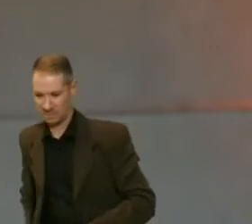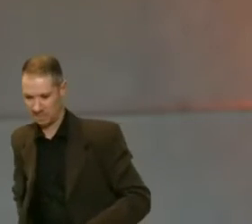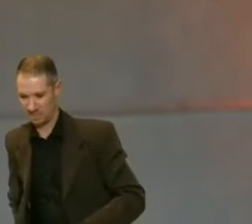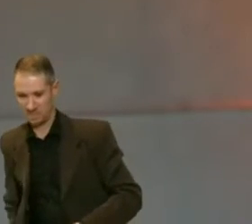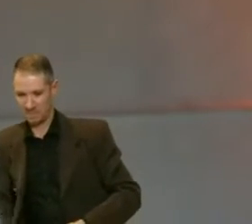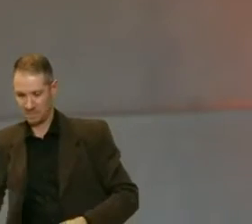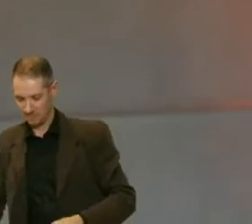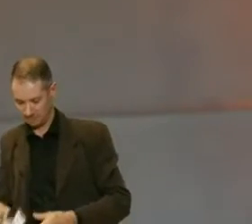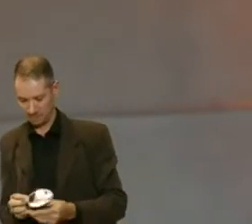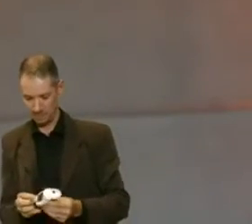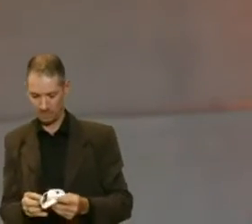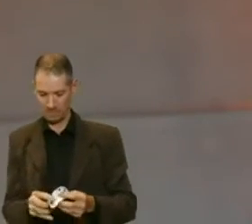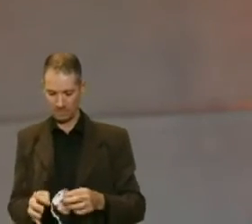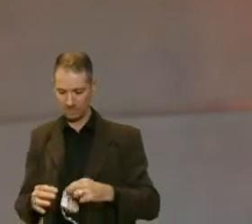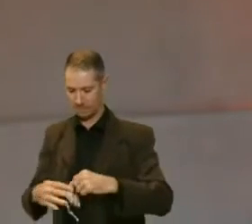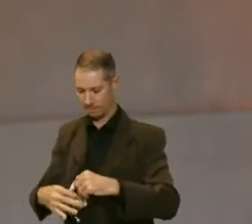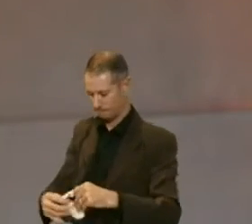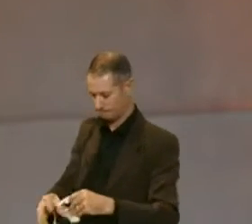Aleluia.